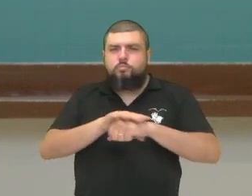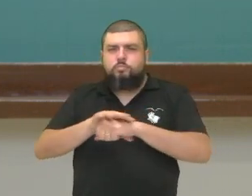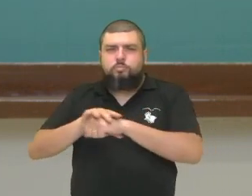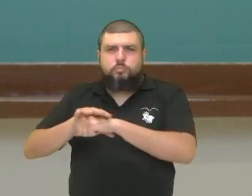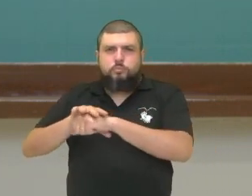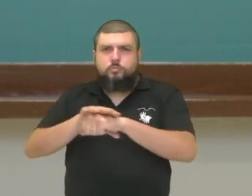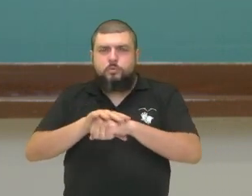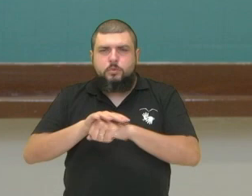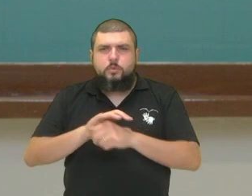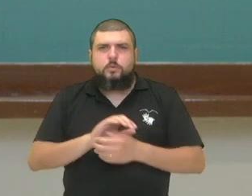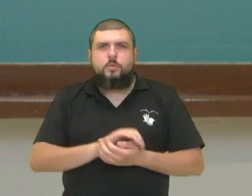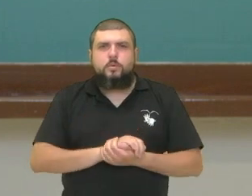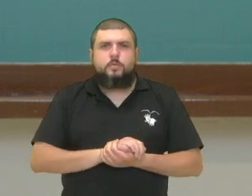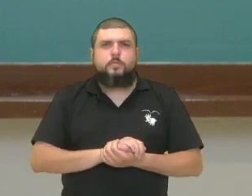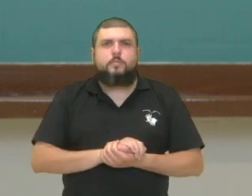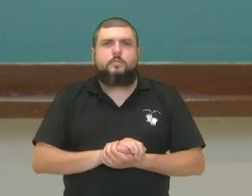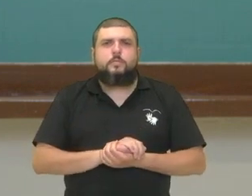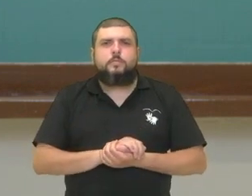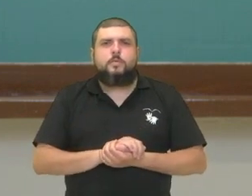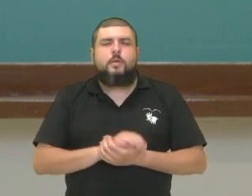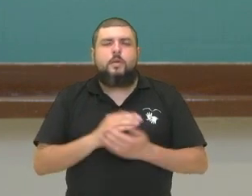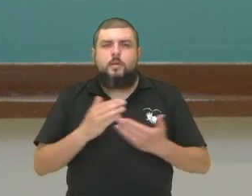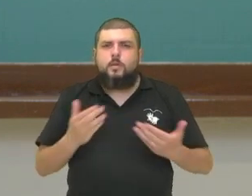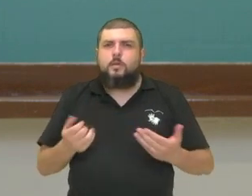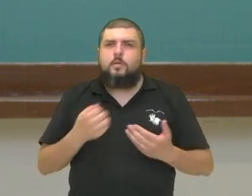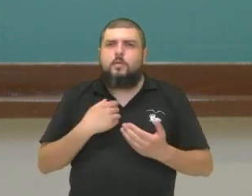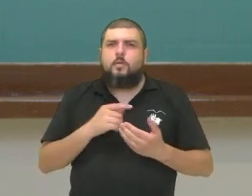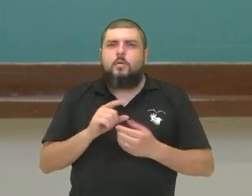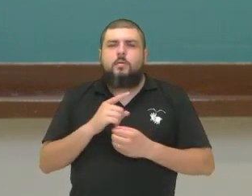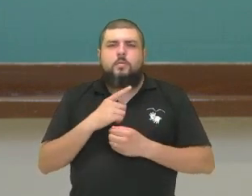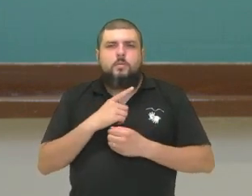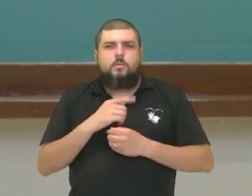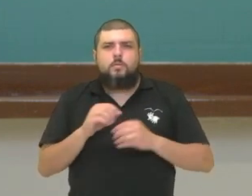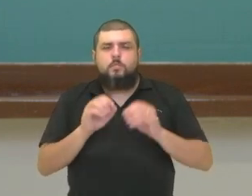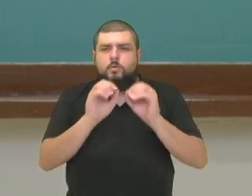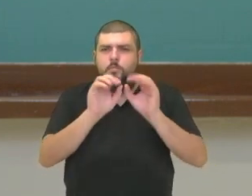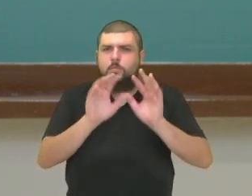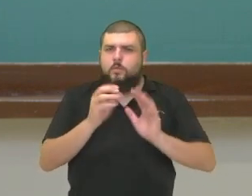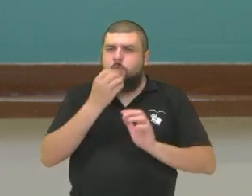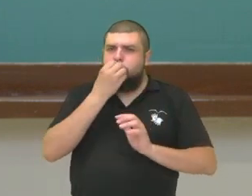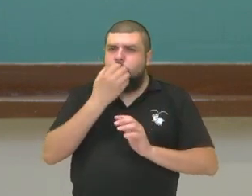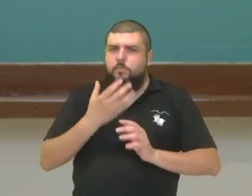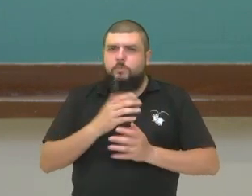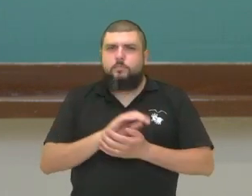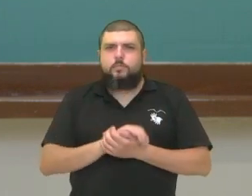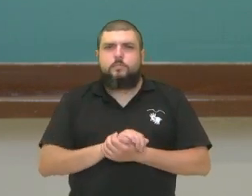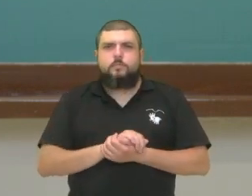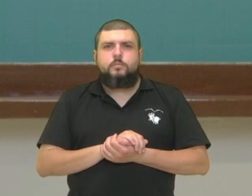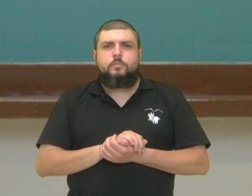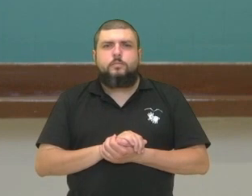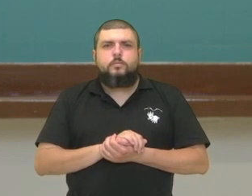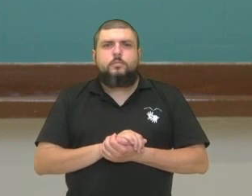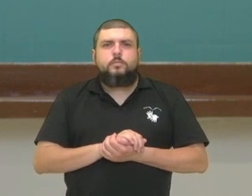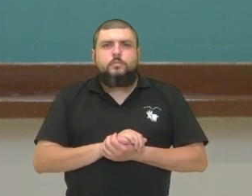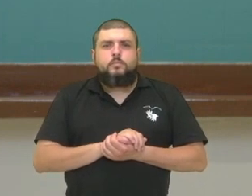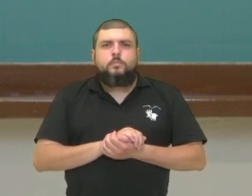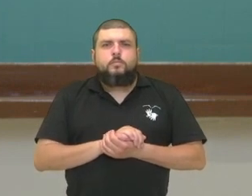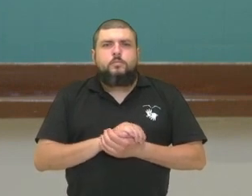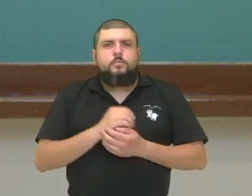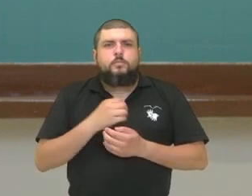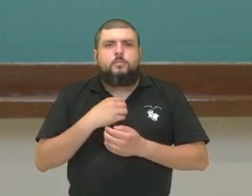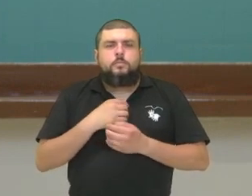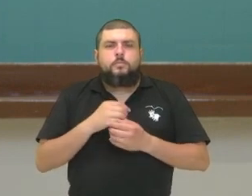de outras Bombas ou bactérias Então são uma microbiota do bem E aí a parte